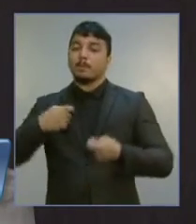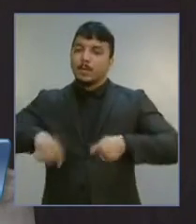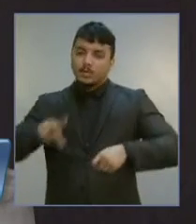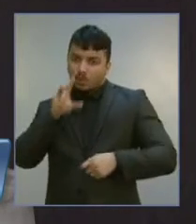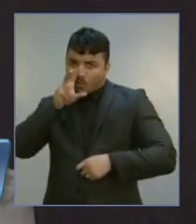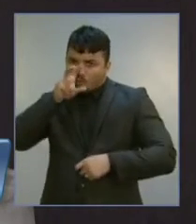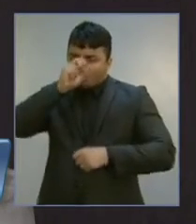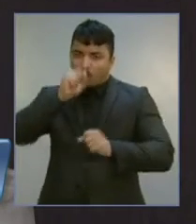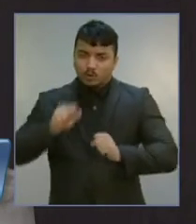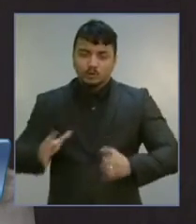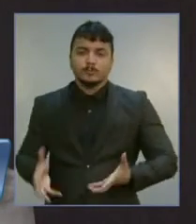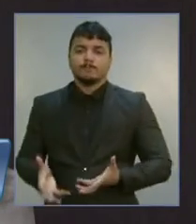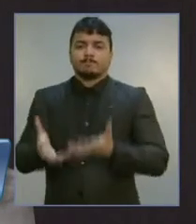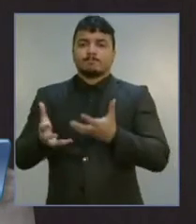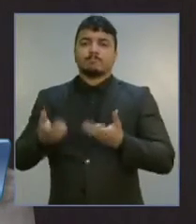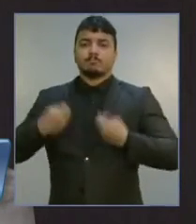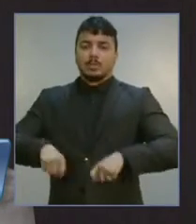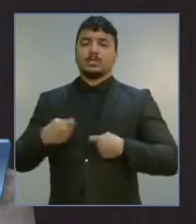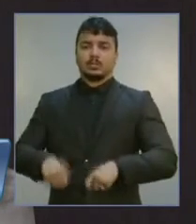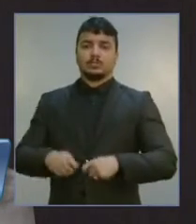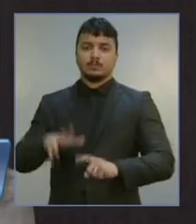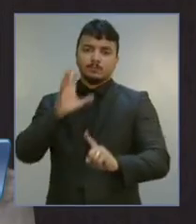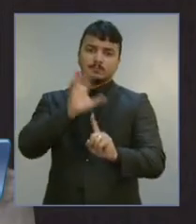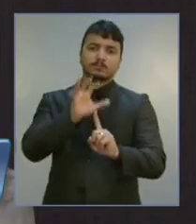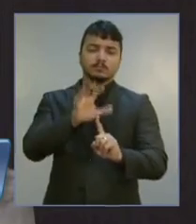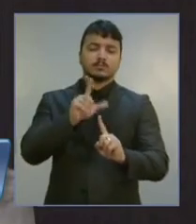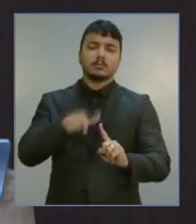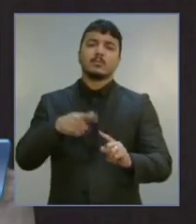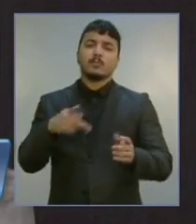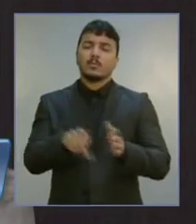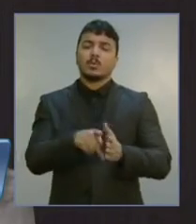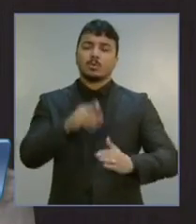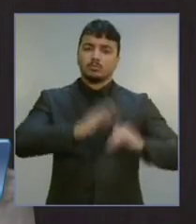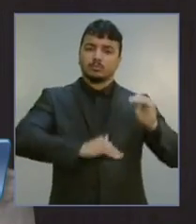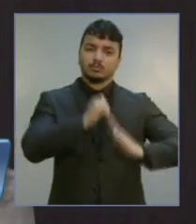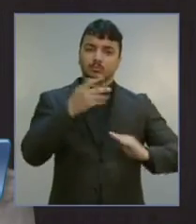fortalecermos o sine de t como instrumento da política de trabalho e emprego muito obrigado